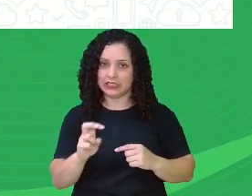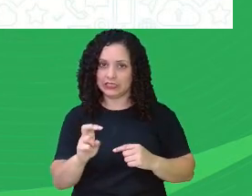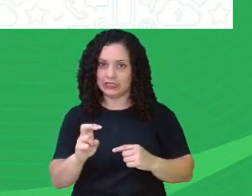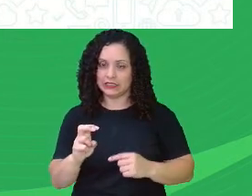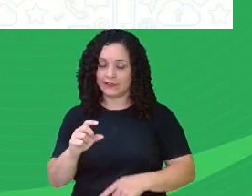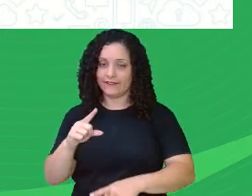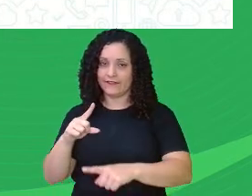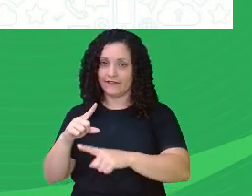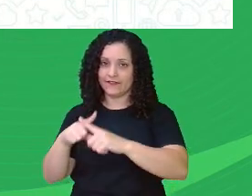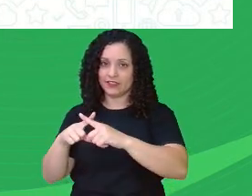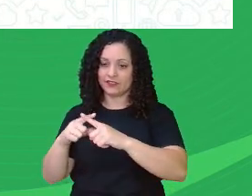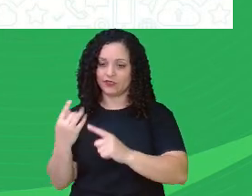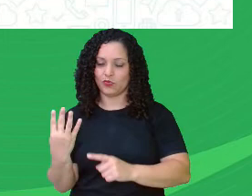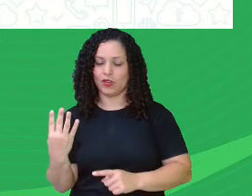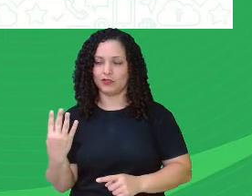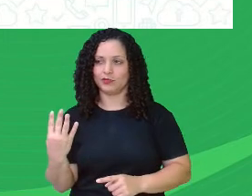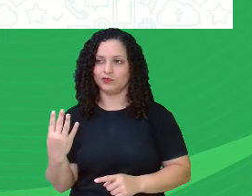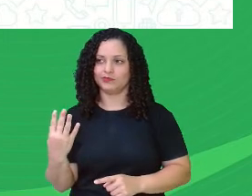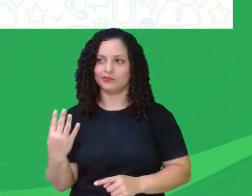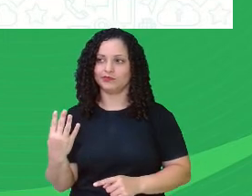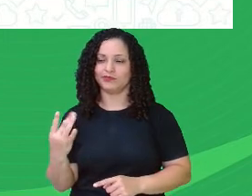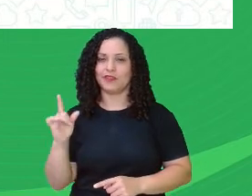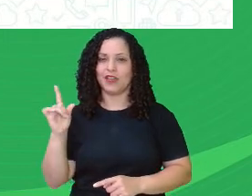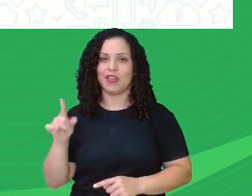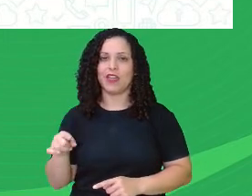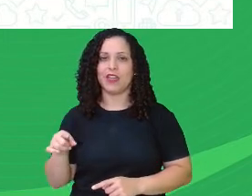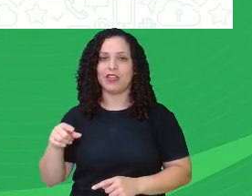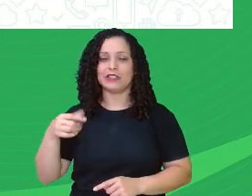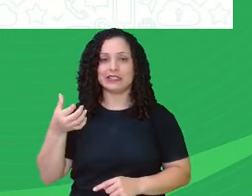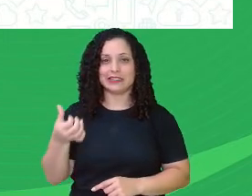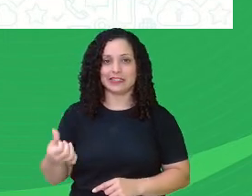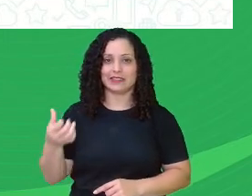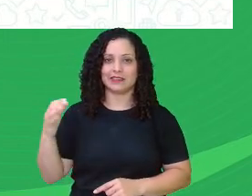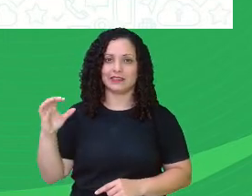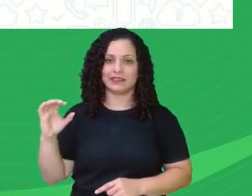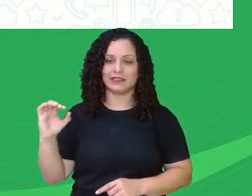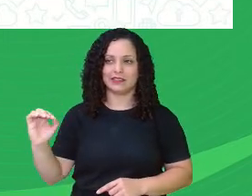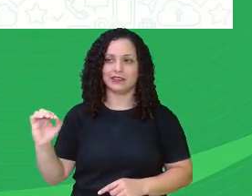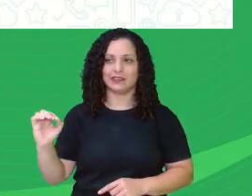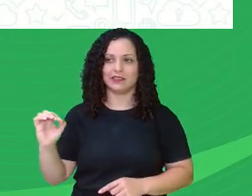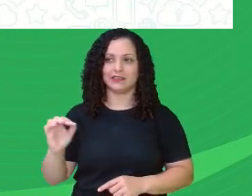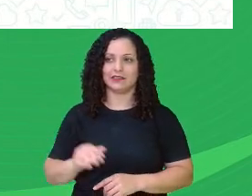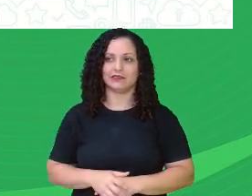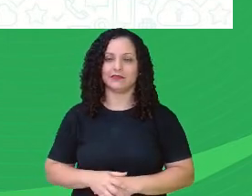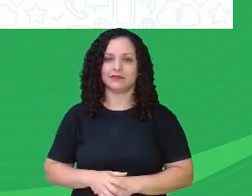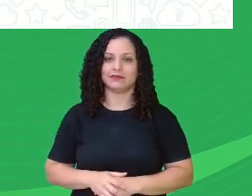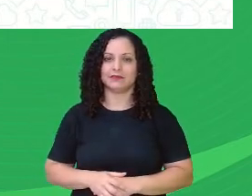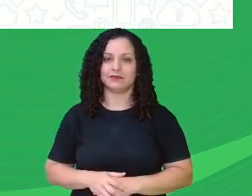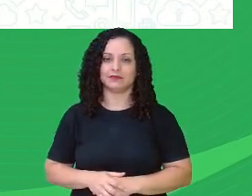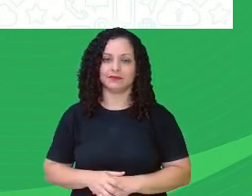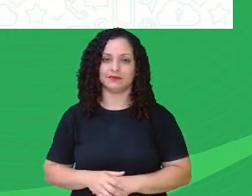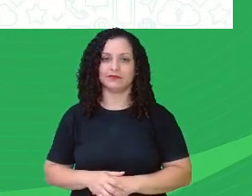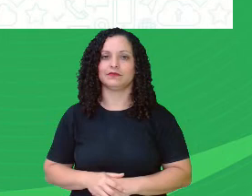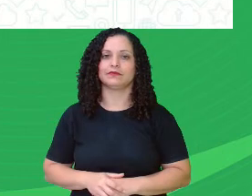15 multiplicado por 4, isso vai dar igual a 60. Deixa eu passar aqui. Eita, nossa, que parou